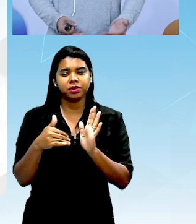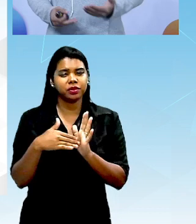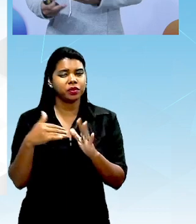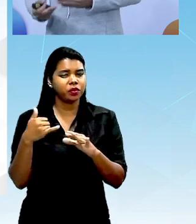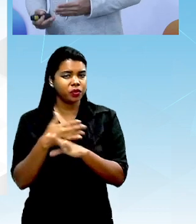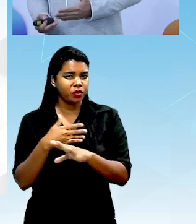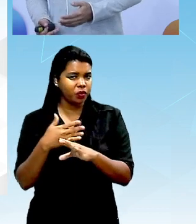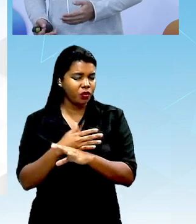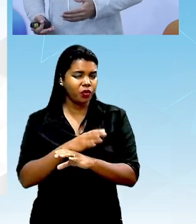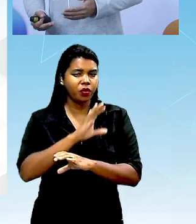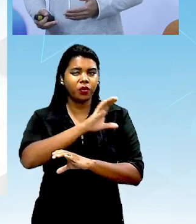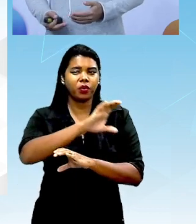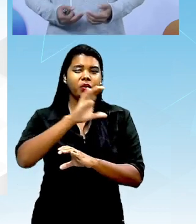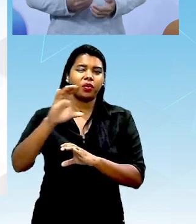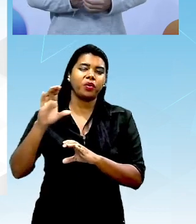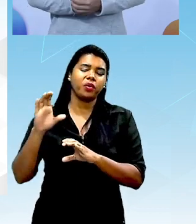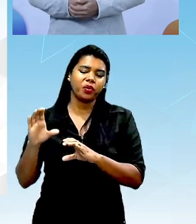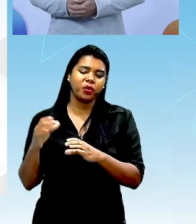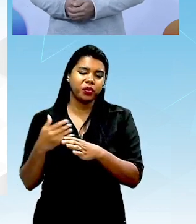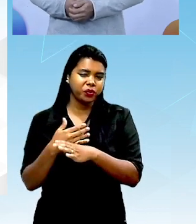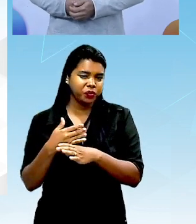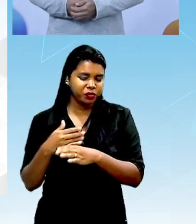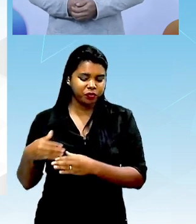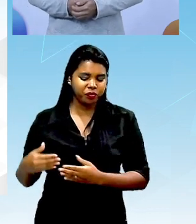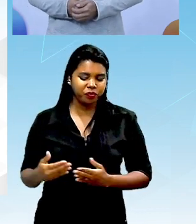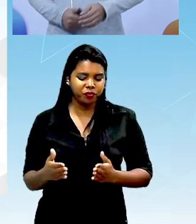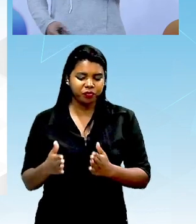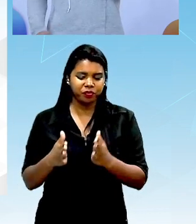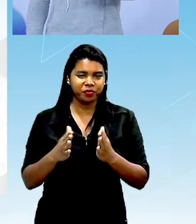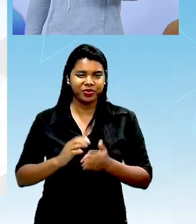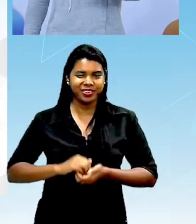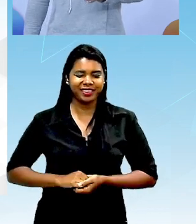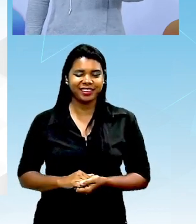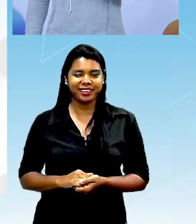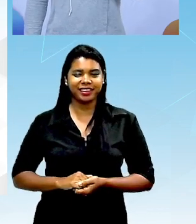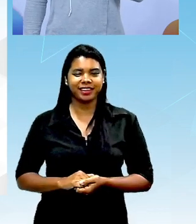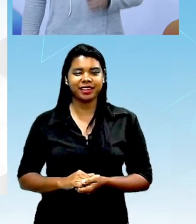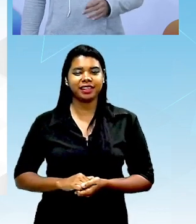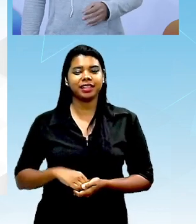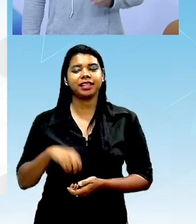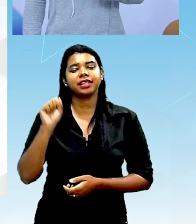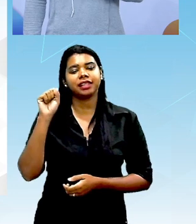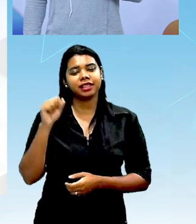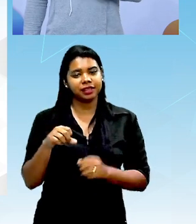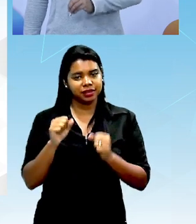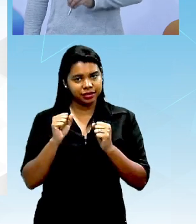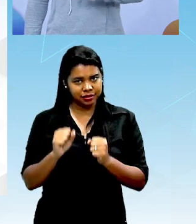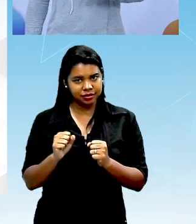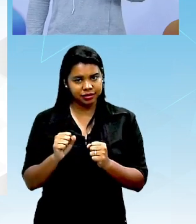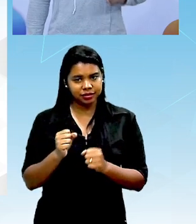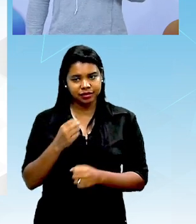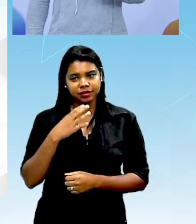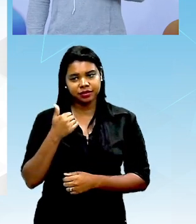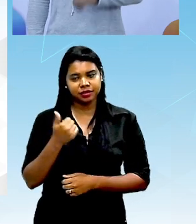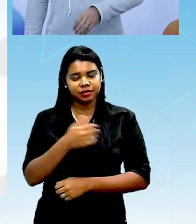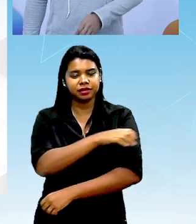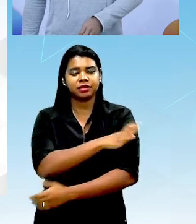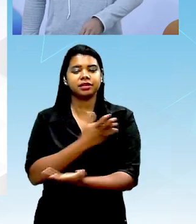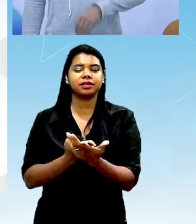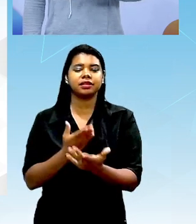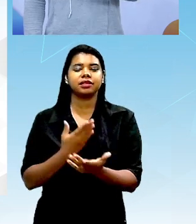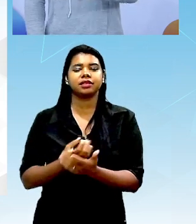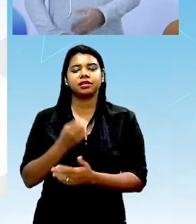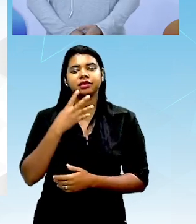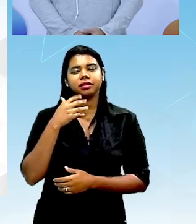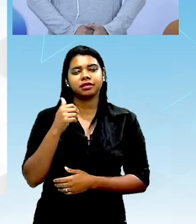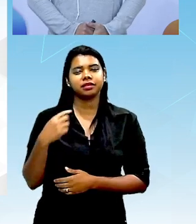a partir do seu leito do rio, beleza? Se puder, leve, porque é uma aula maravilhosa